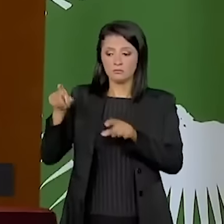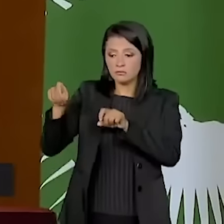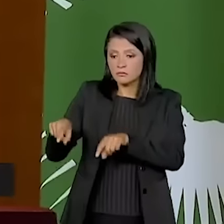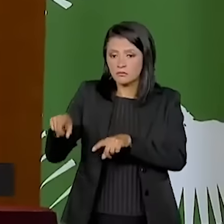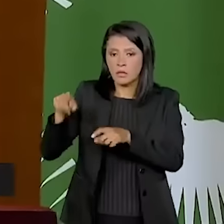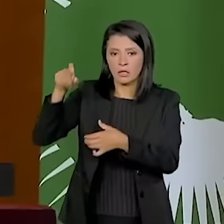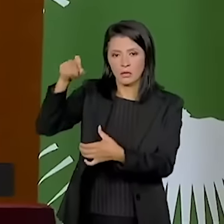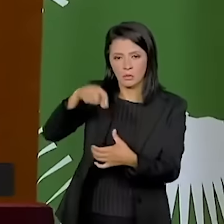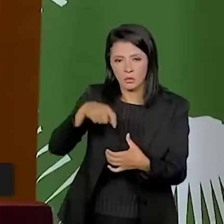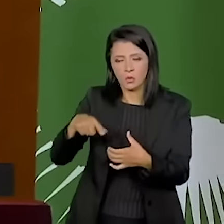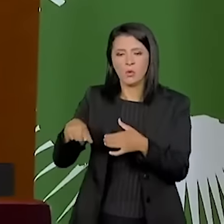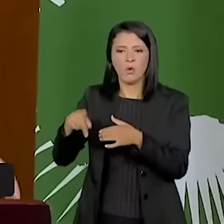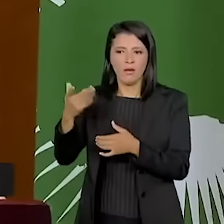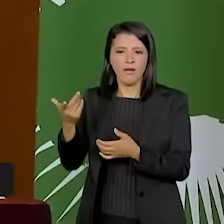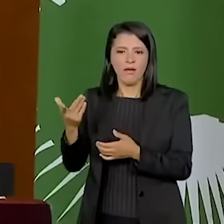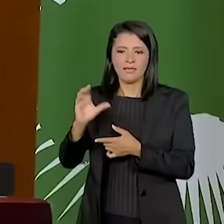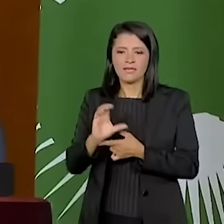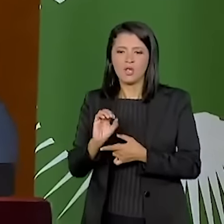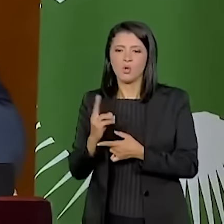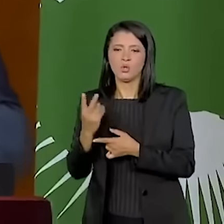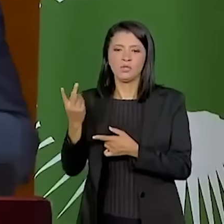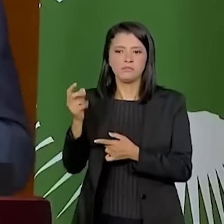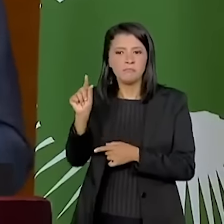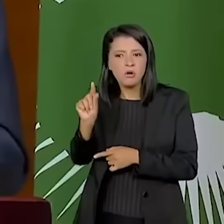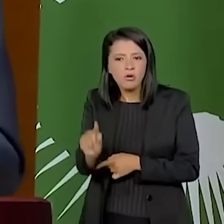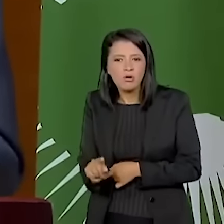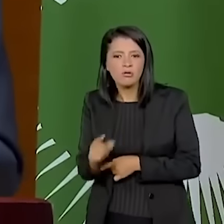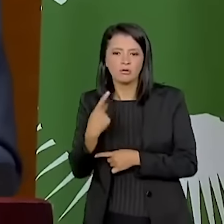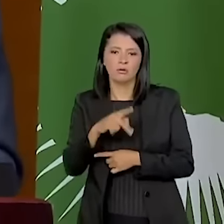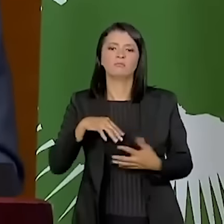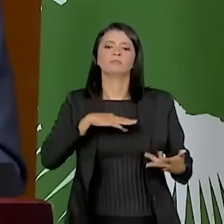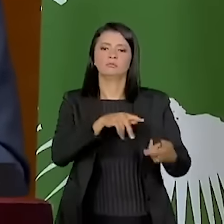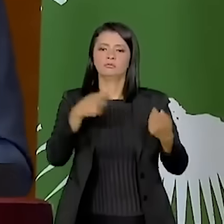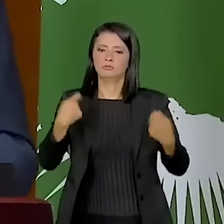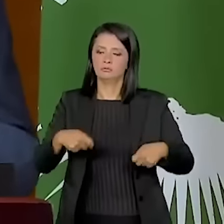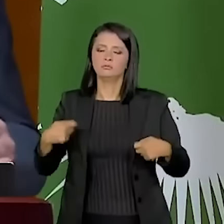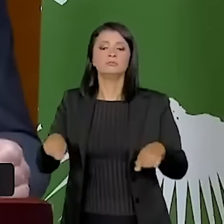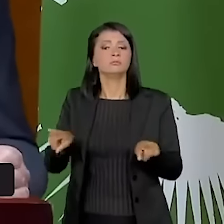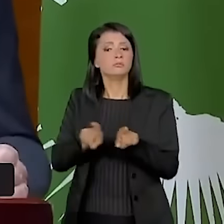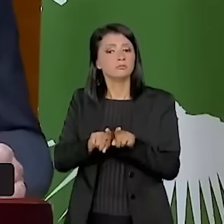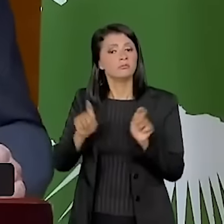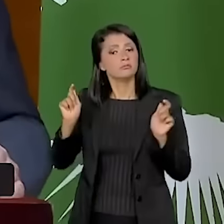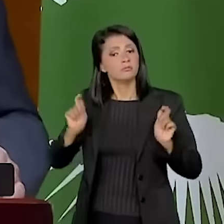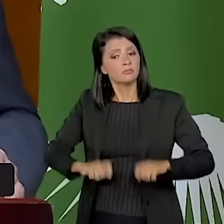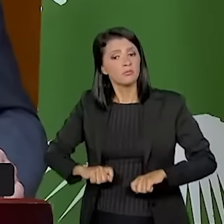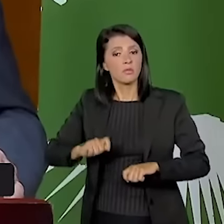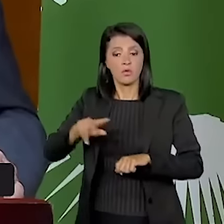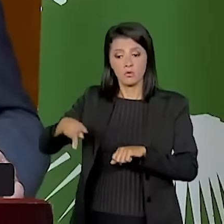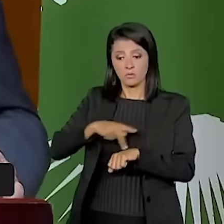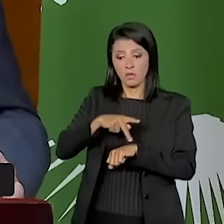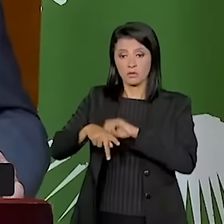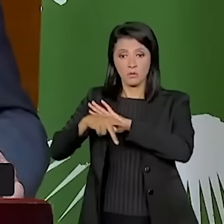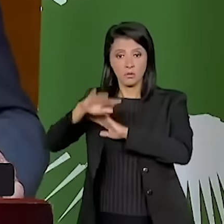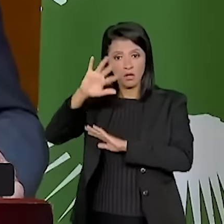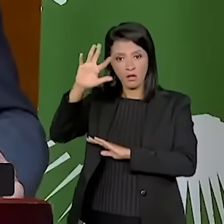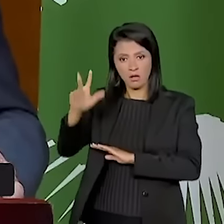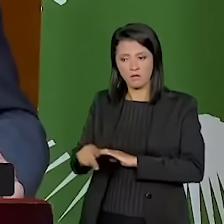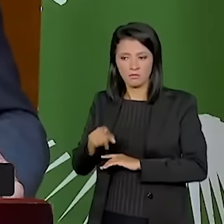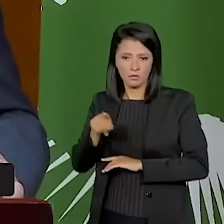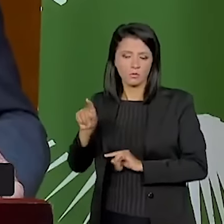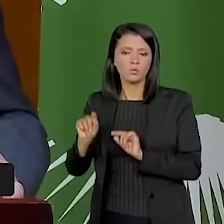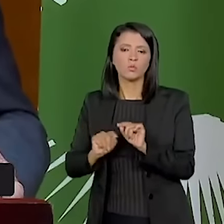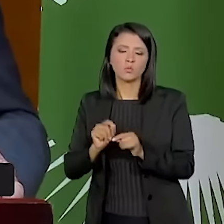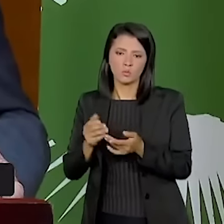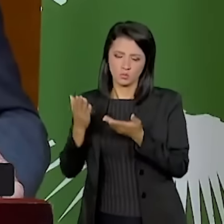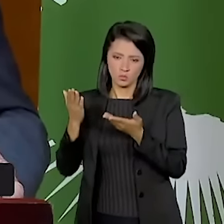de baixo carbono que o planeta precisa, e também a possibilidade de fazer com que os países africanos, que